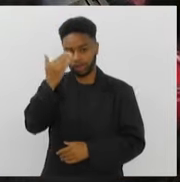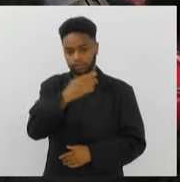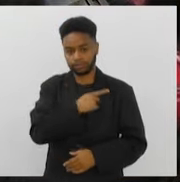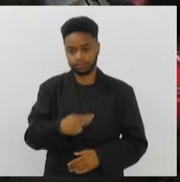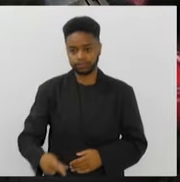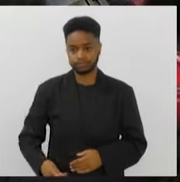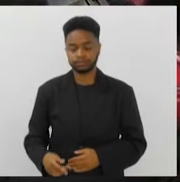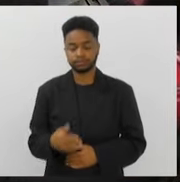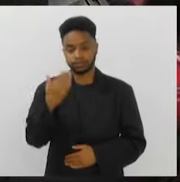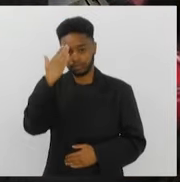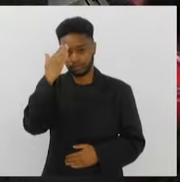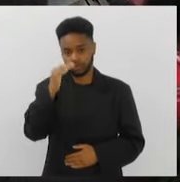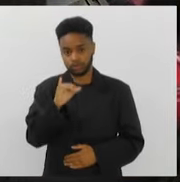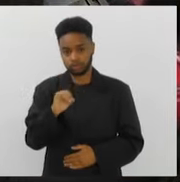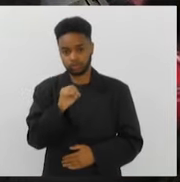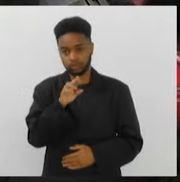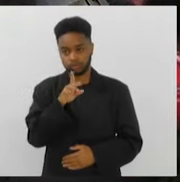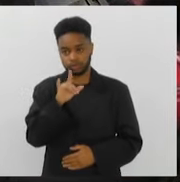Obrigado, Jordi.